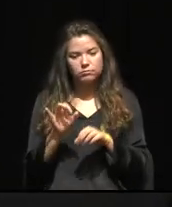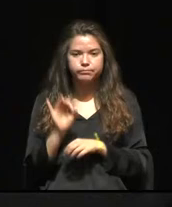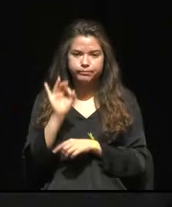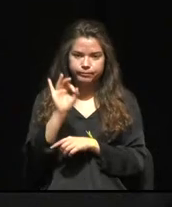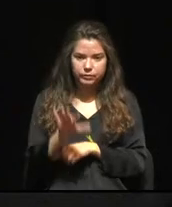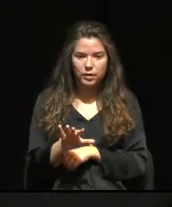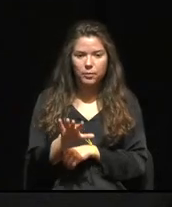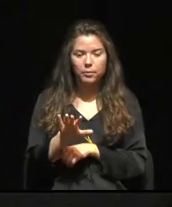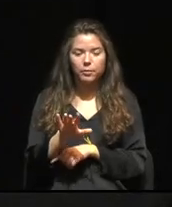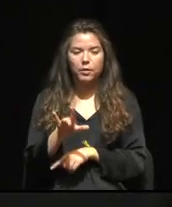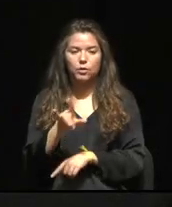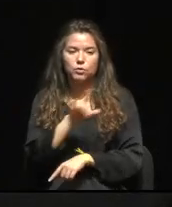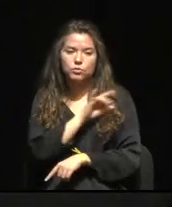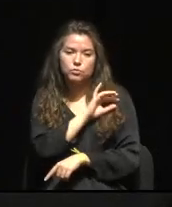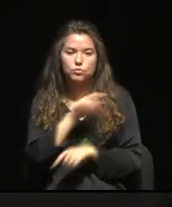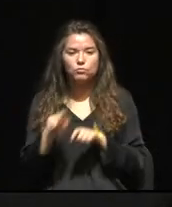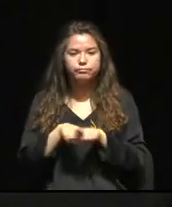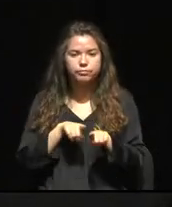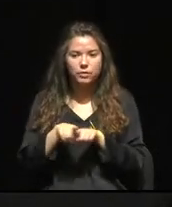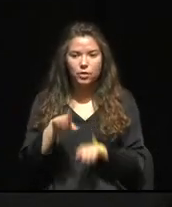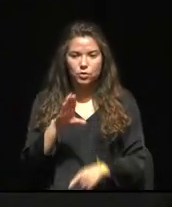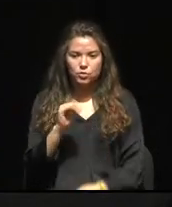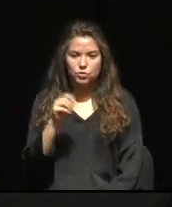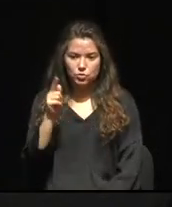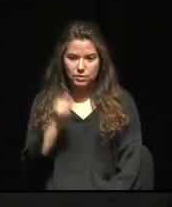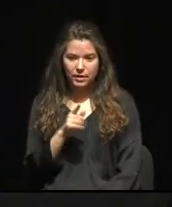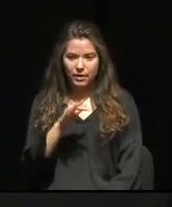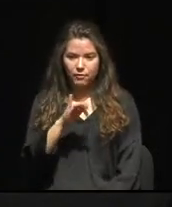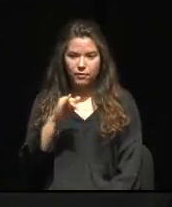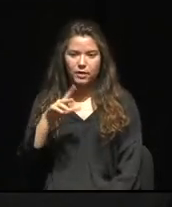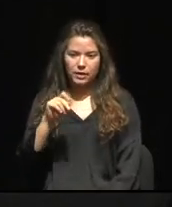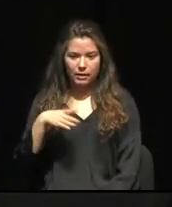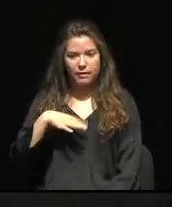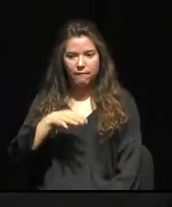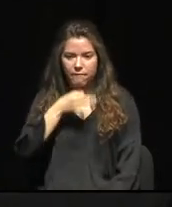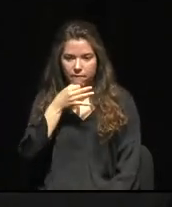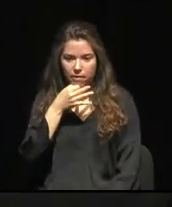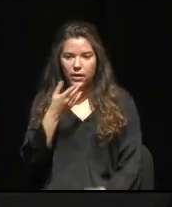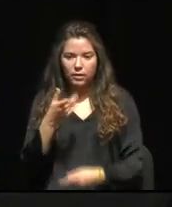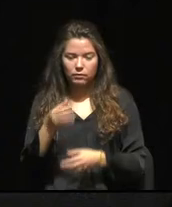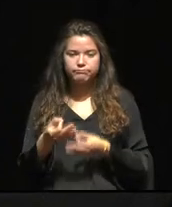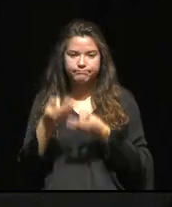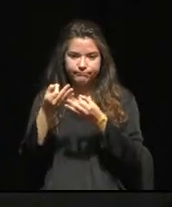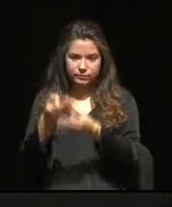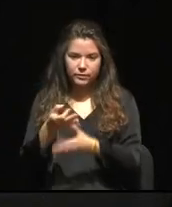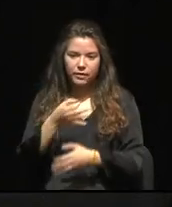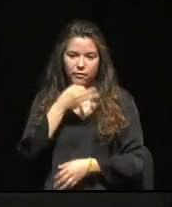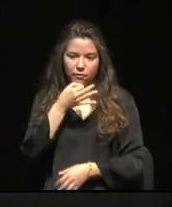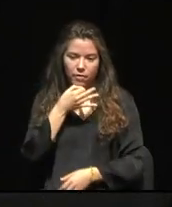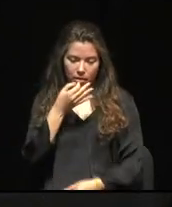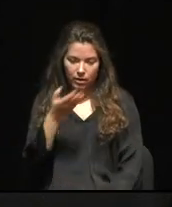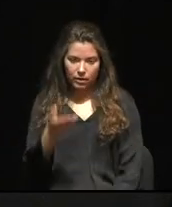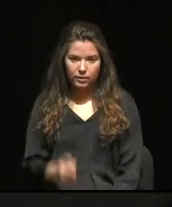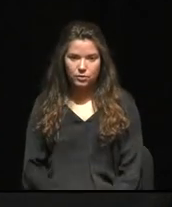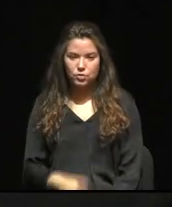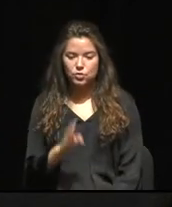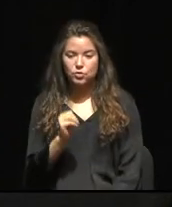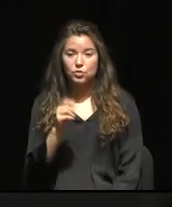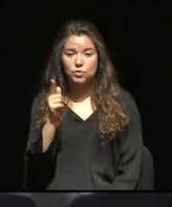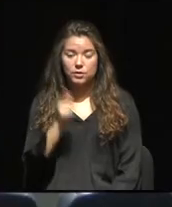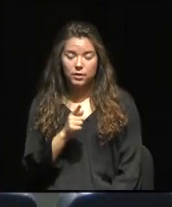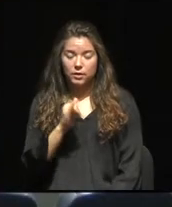enviadas pelo Deputado José Inácio Faria ainda tá a pedir a palavra Ok vamos passar a palavra ao Deputado José Inácio